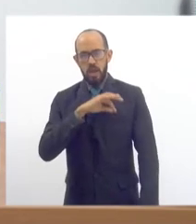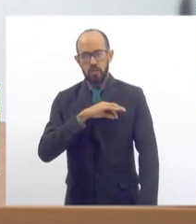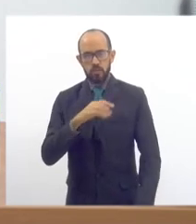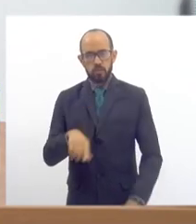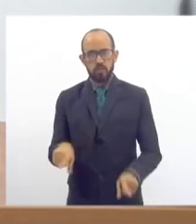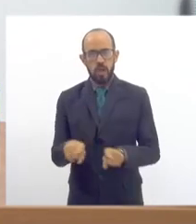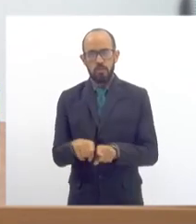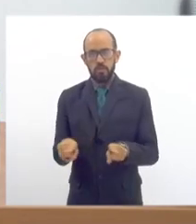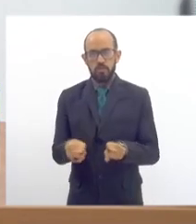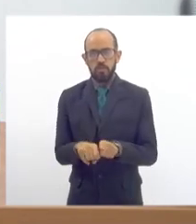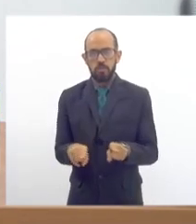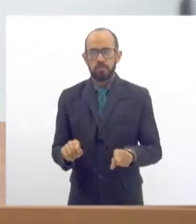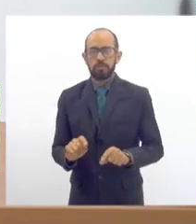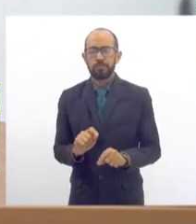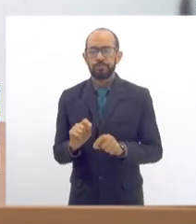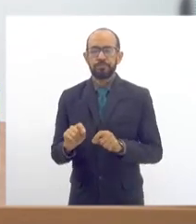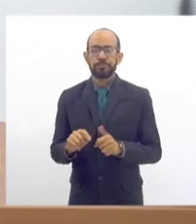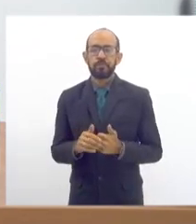como também a